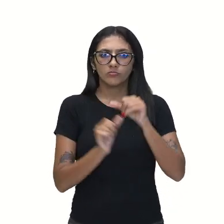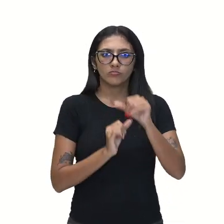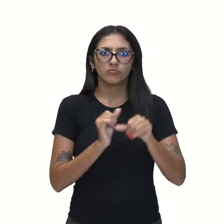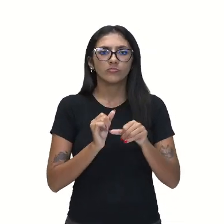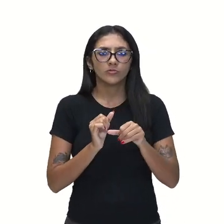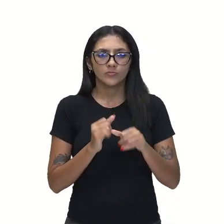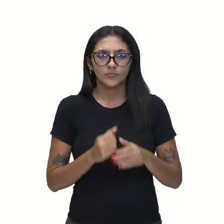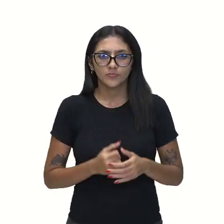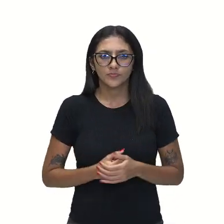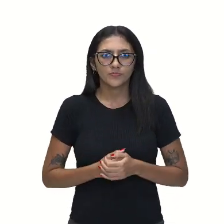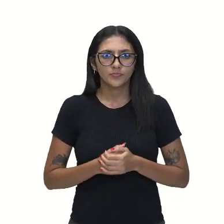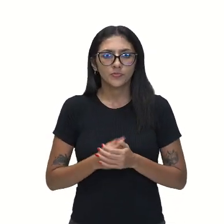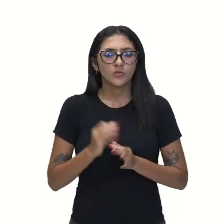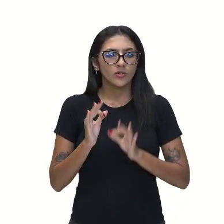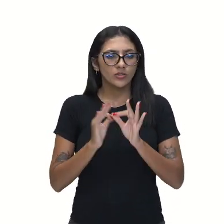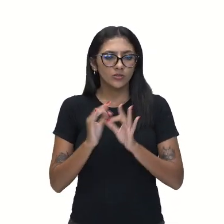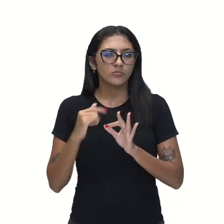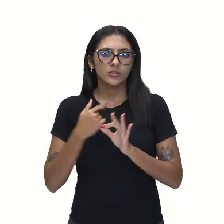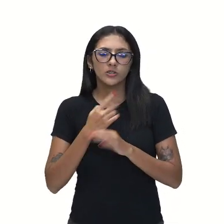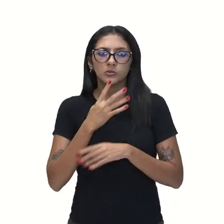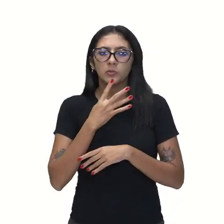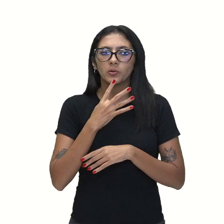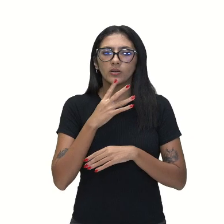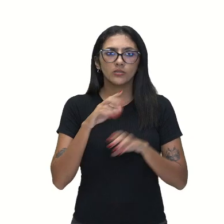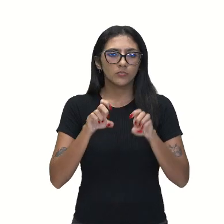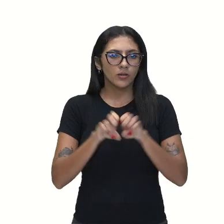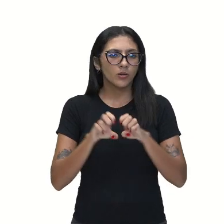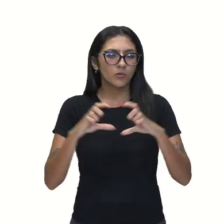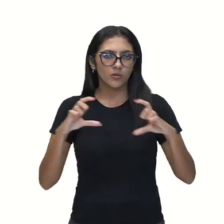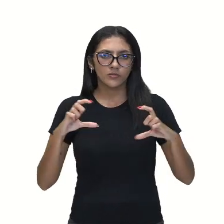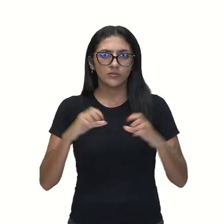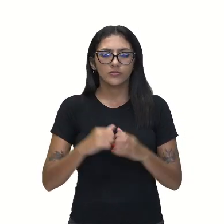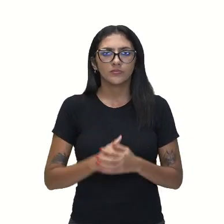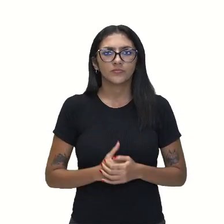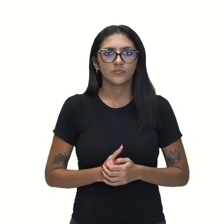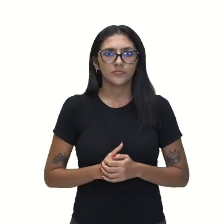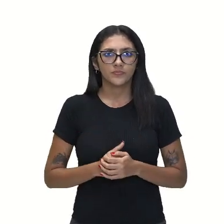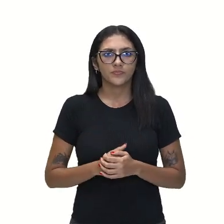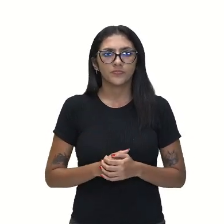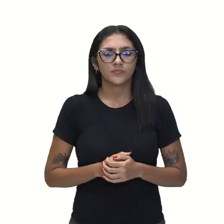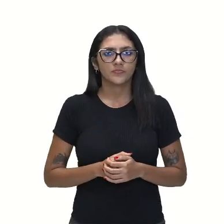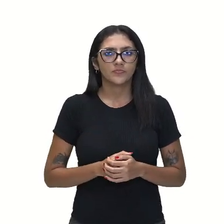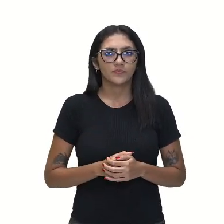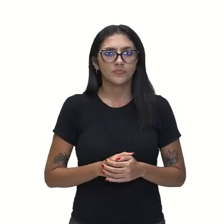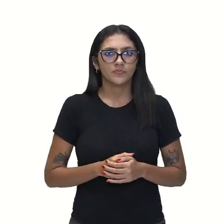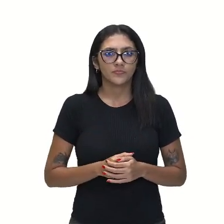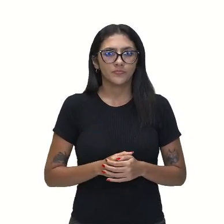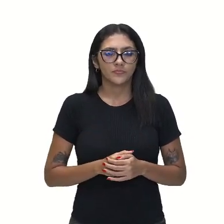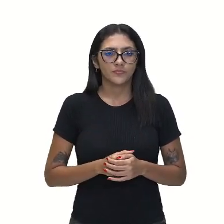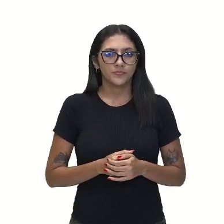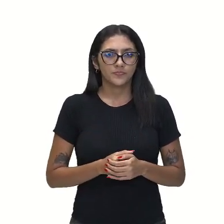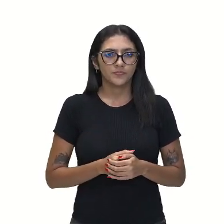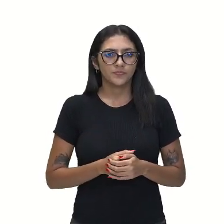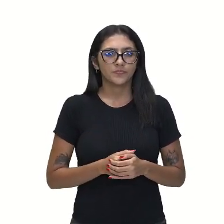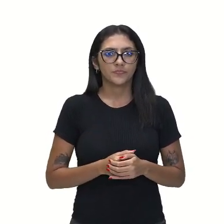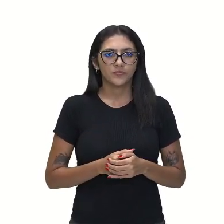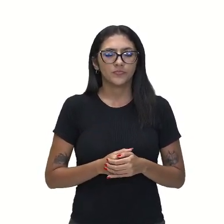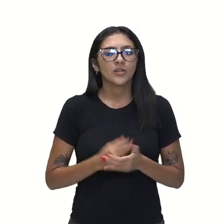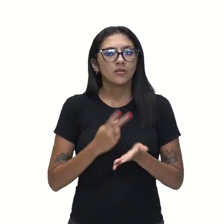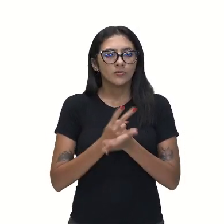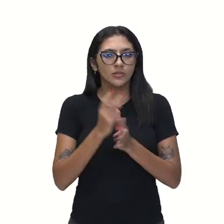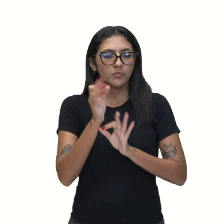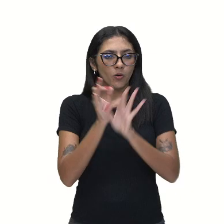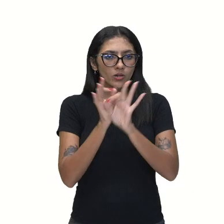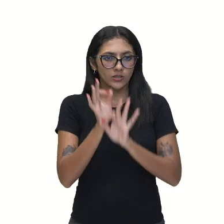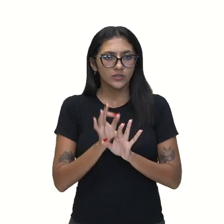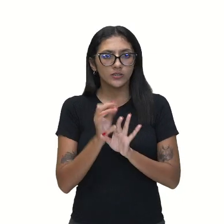a forma que nós conhecemos de uma equação exponencial, tá bom? Então a gente sempre começa a resolução do